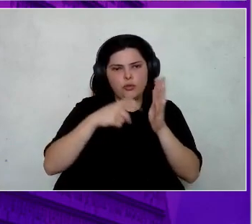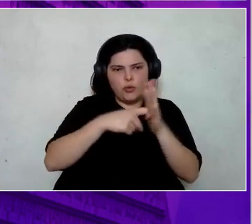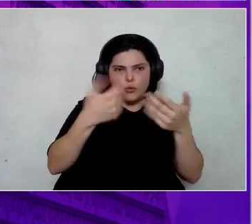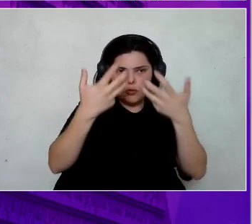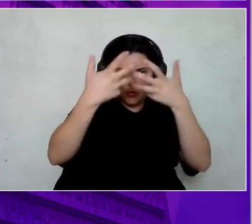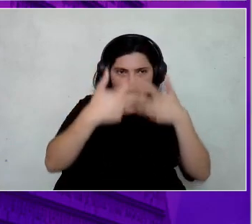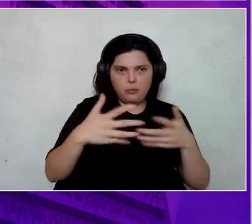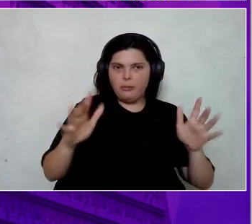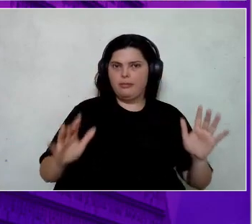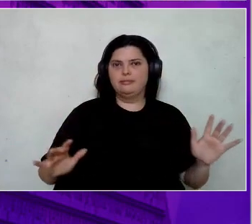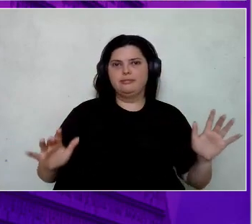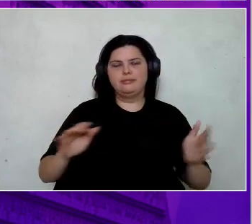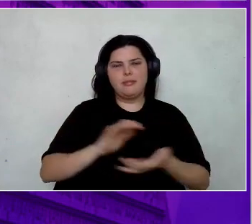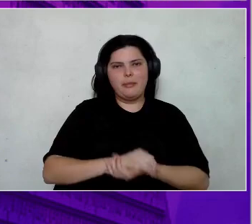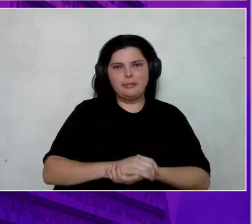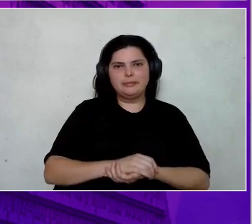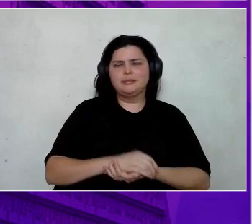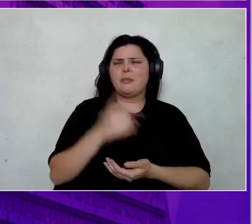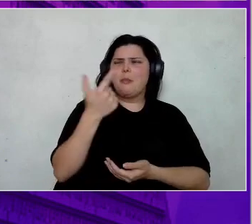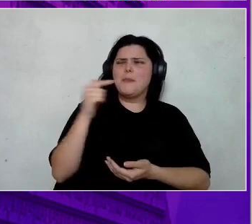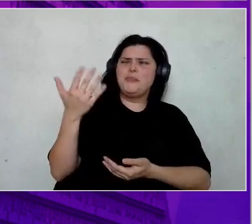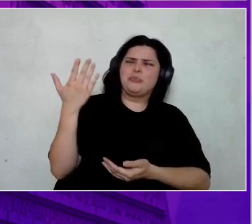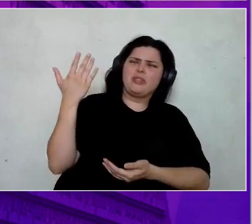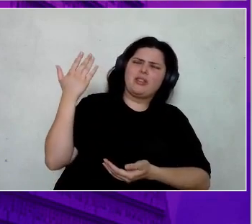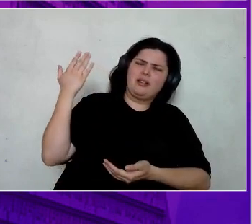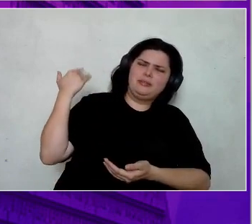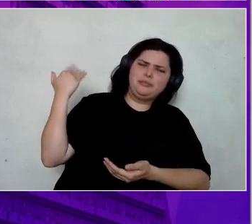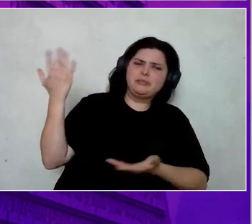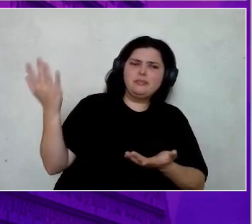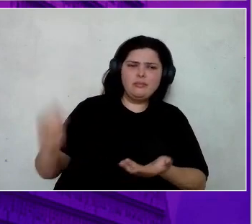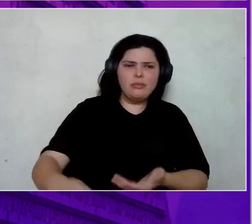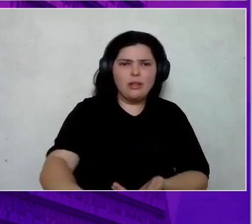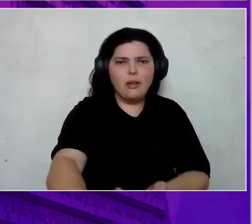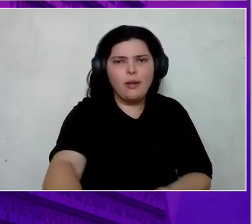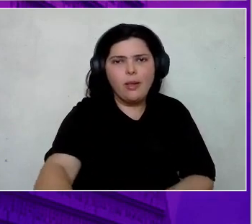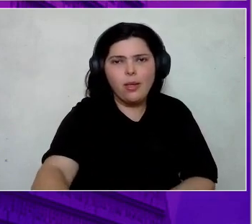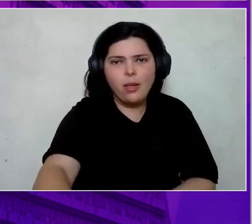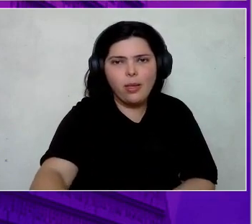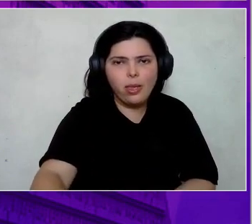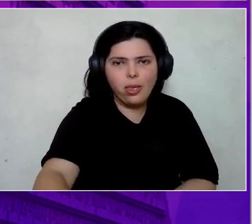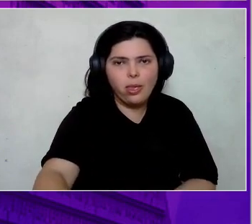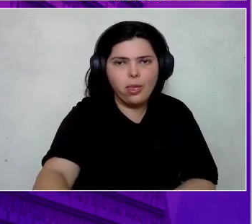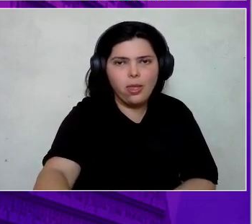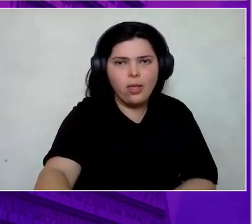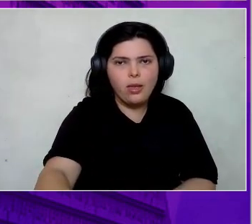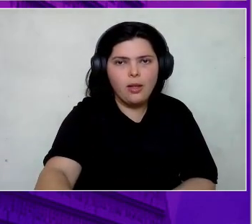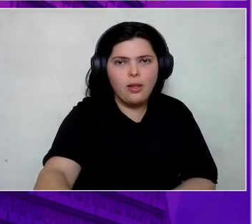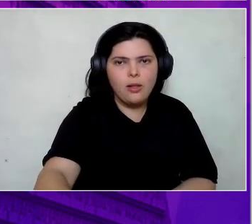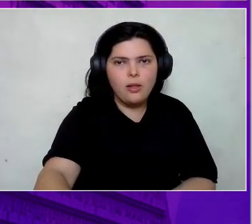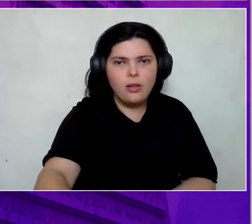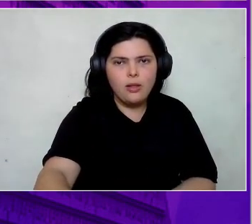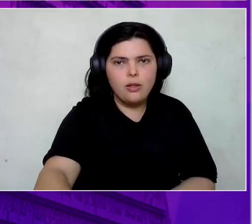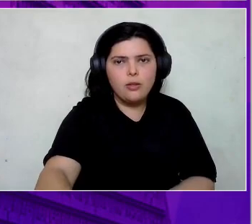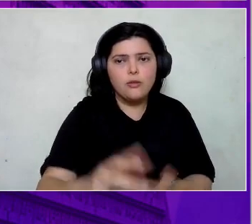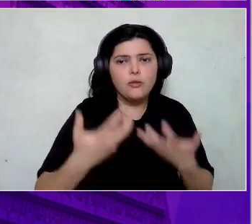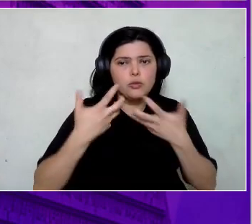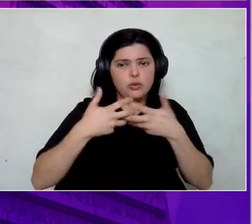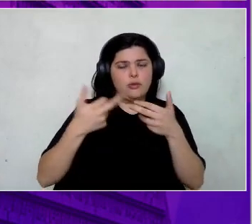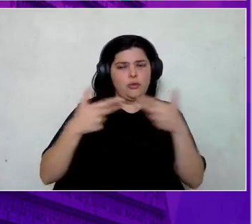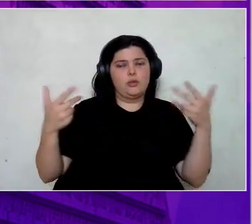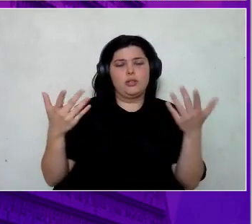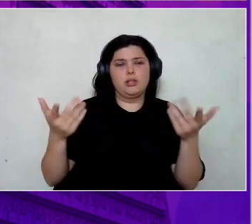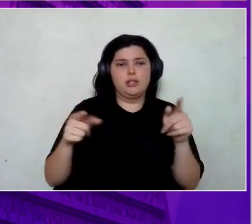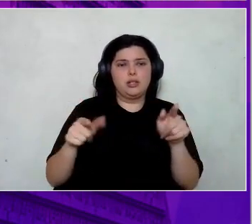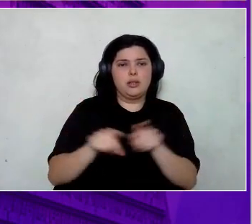Então, outros tempos aí e as coisas funcionavam analogicamente, né? E aí eu atuei como